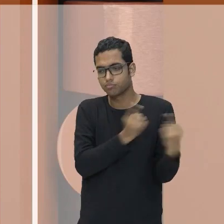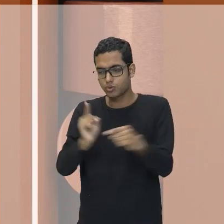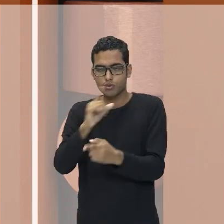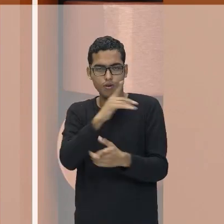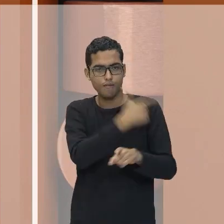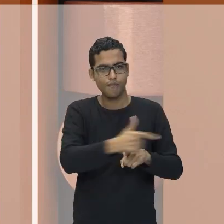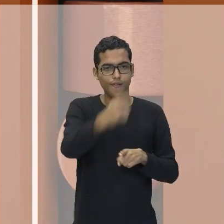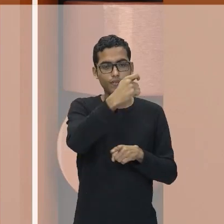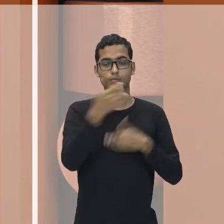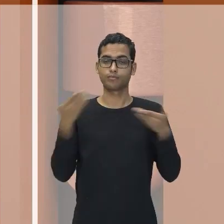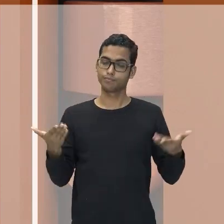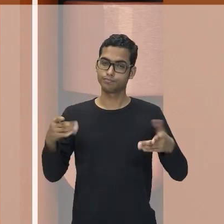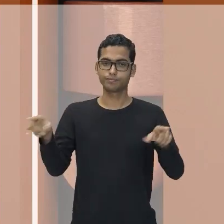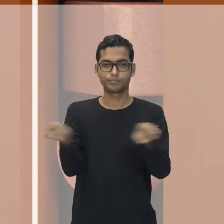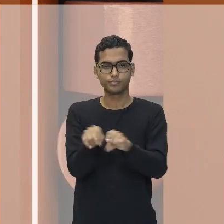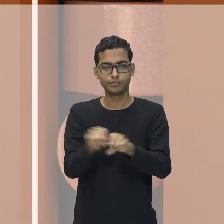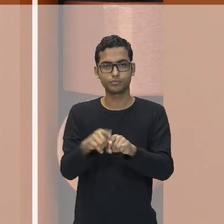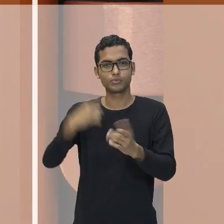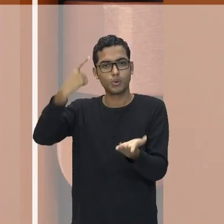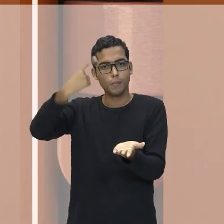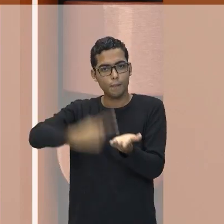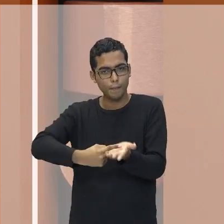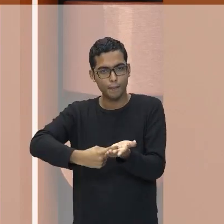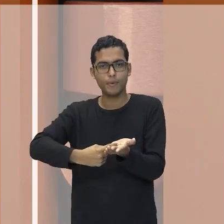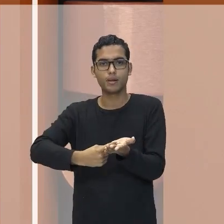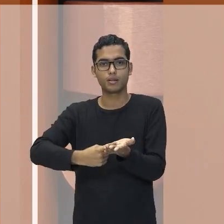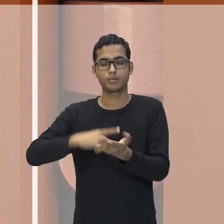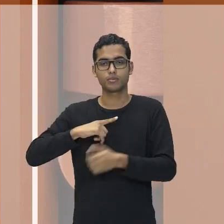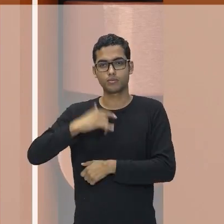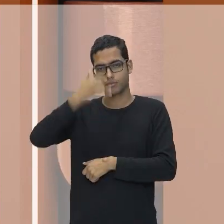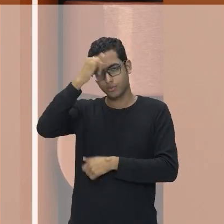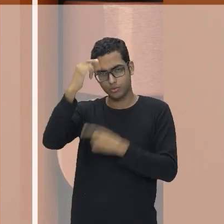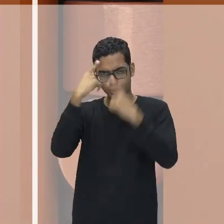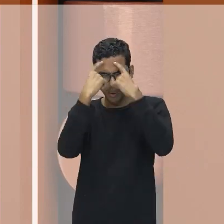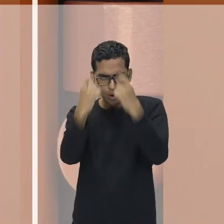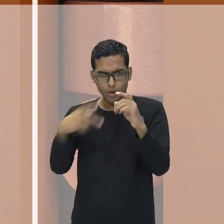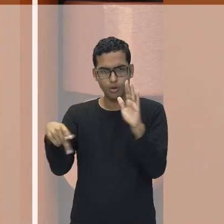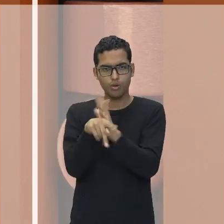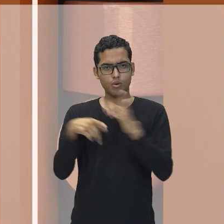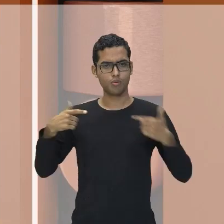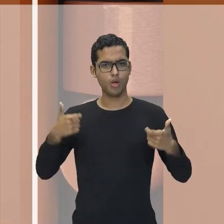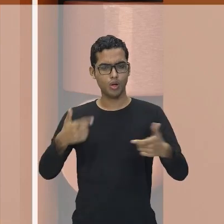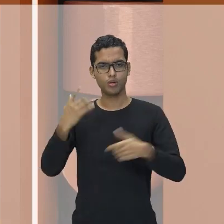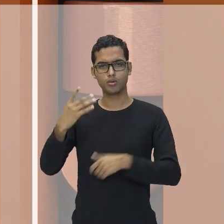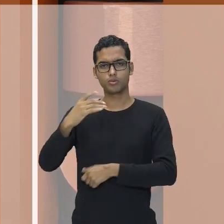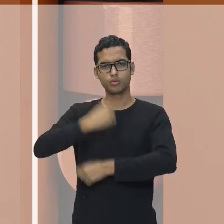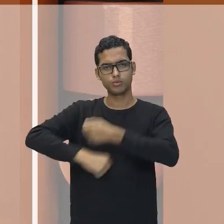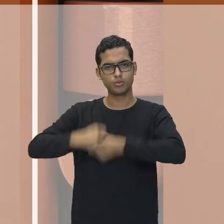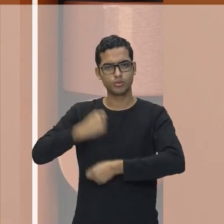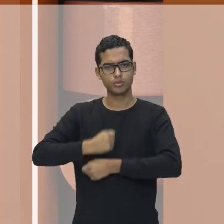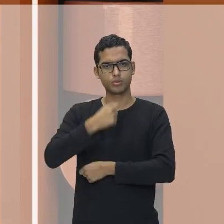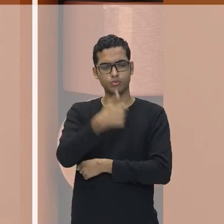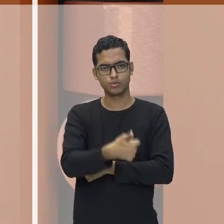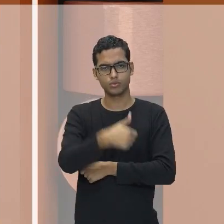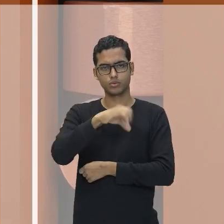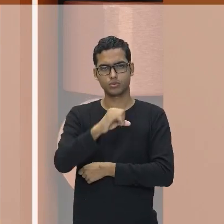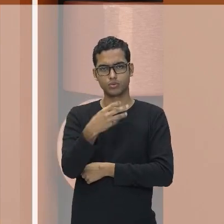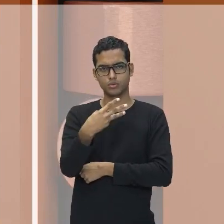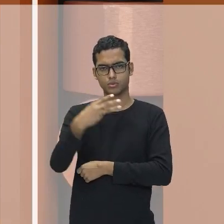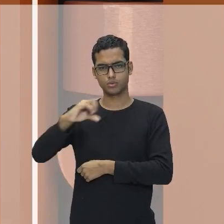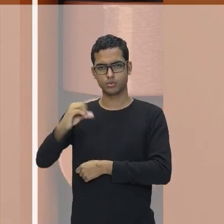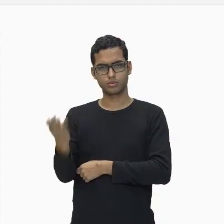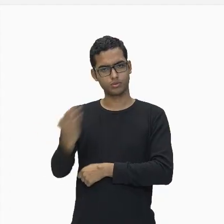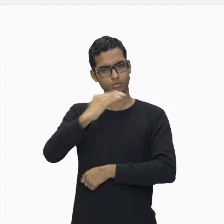de não agressão germano-soviético, lá em 1939. Guardem essa data e essa informação. Vamos à aula. Vamos lá,